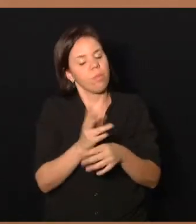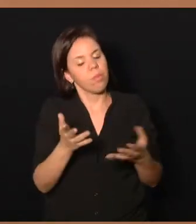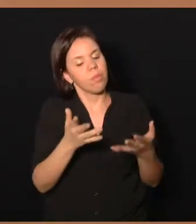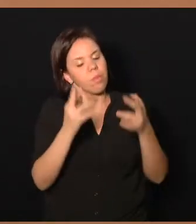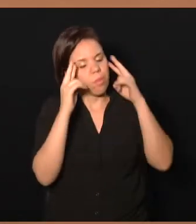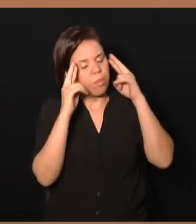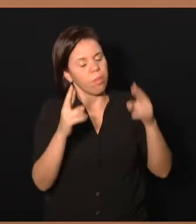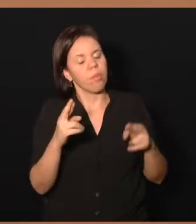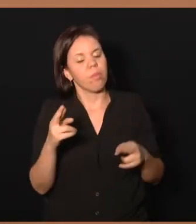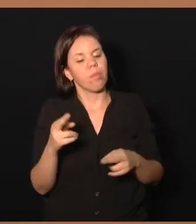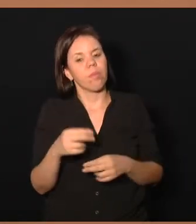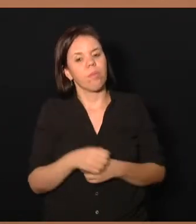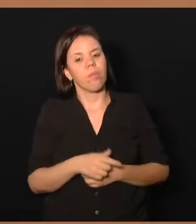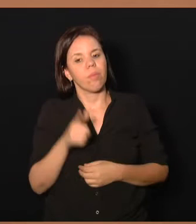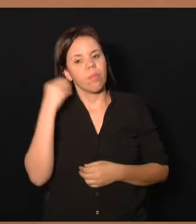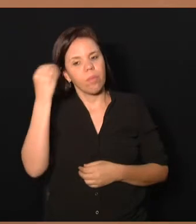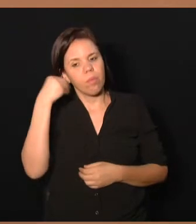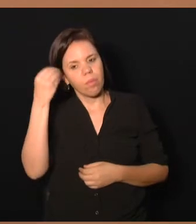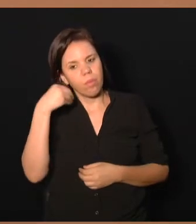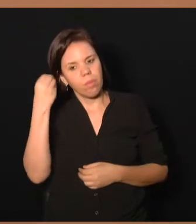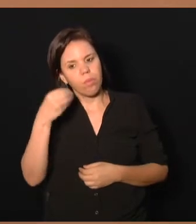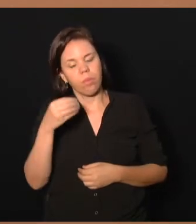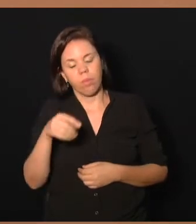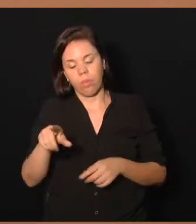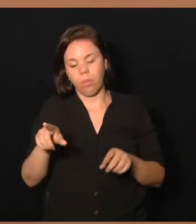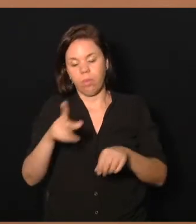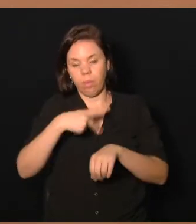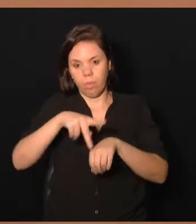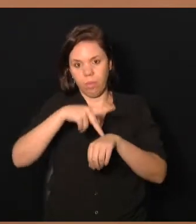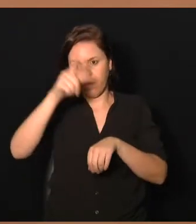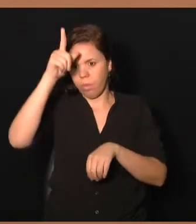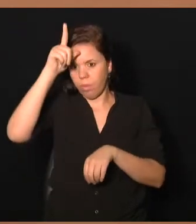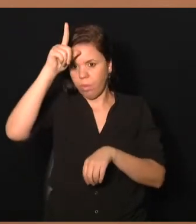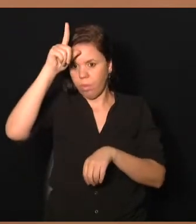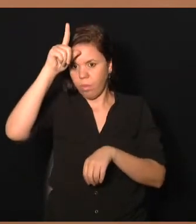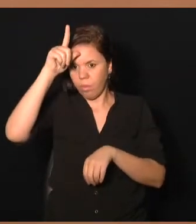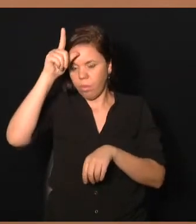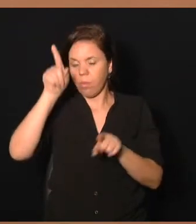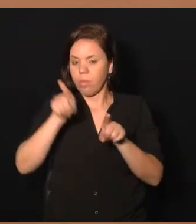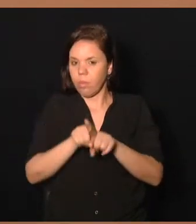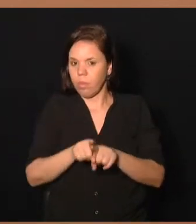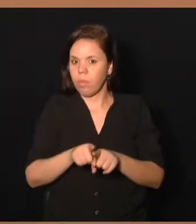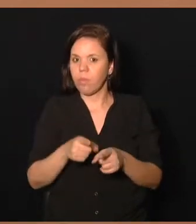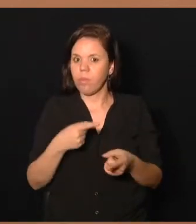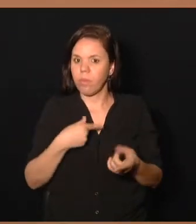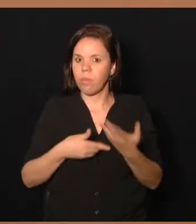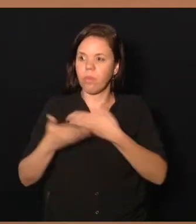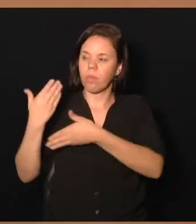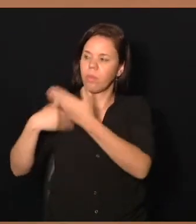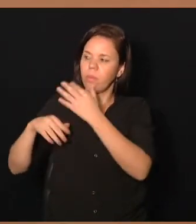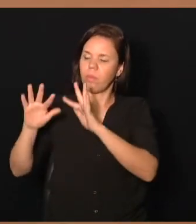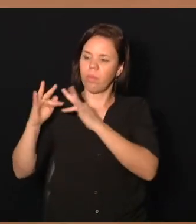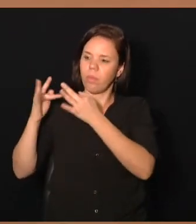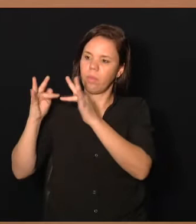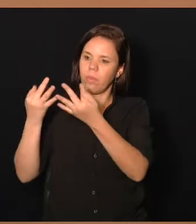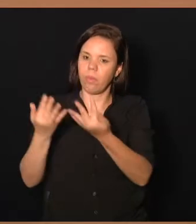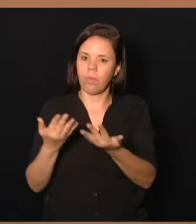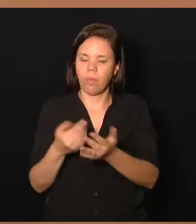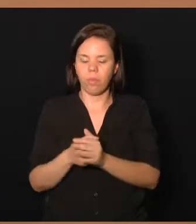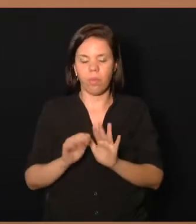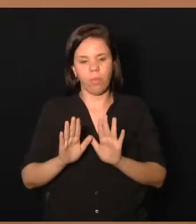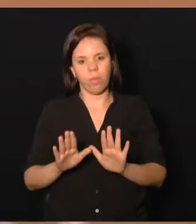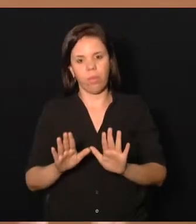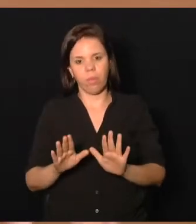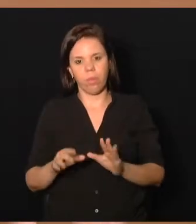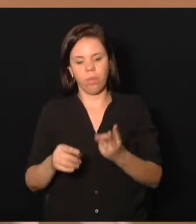e não a idade. A Alemanha também é um país muito severo também, são meus antepassados. Mas